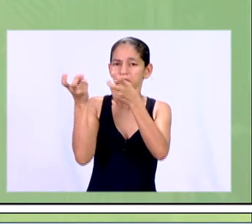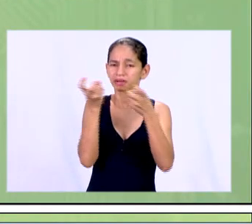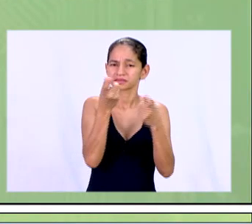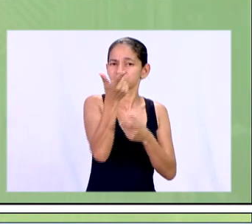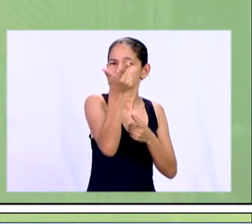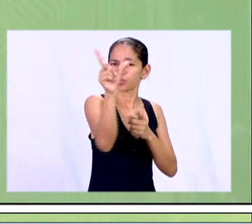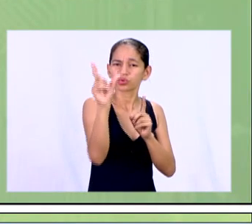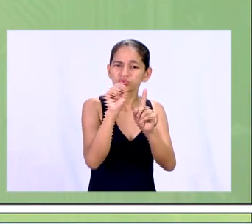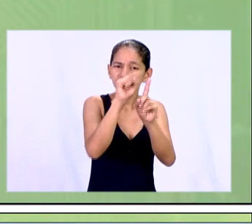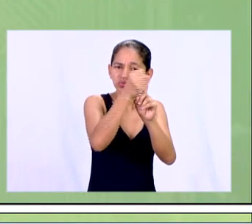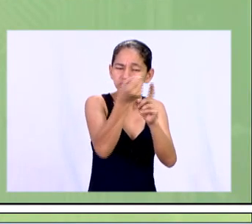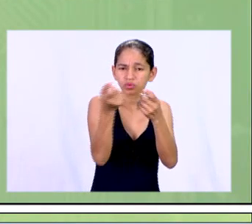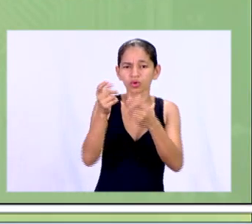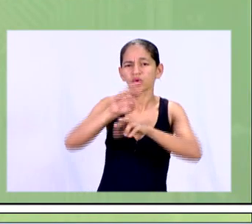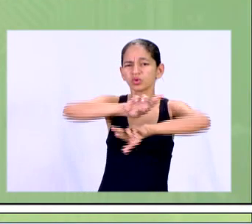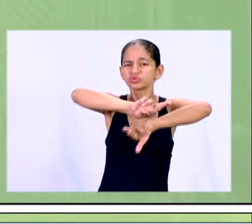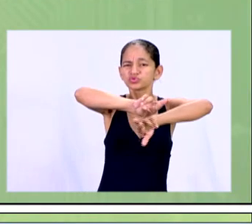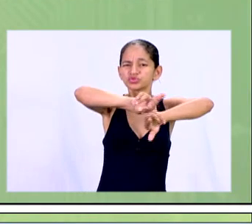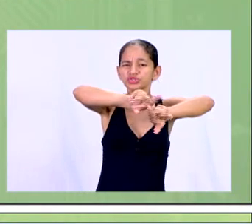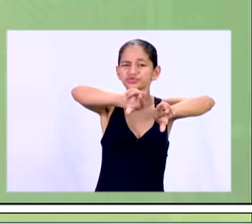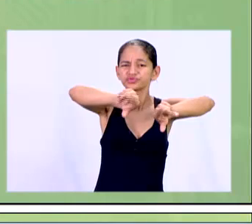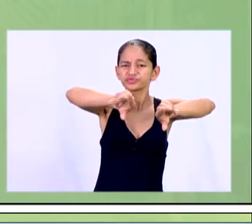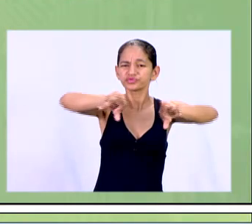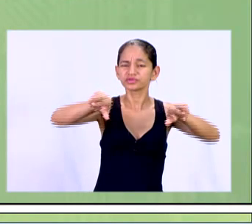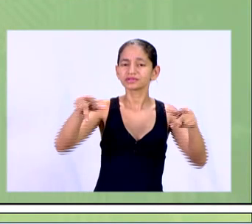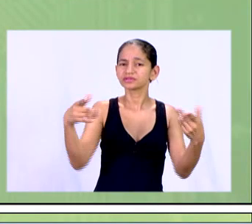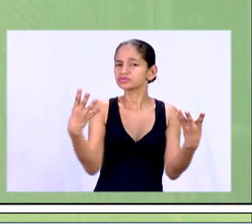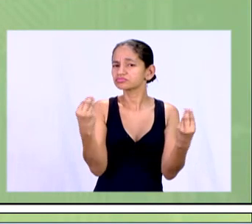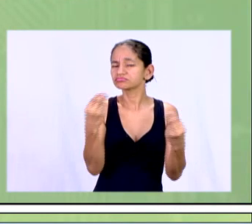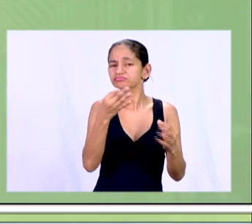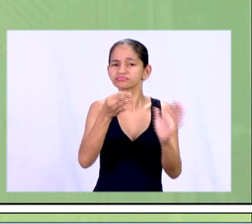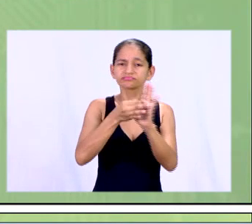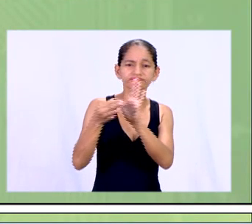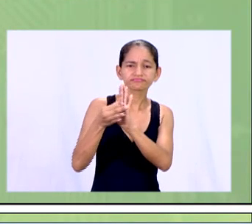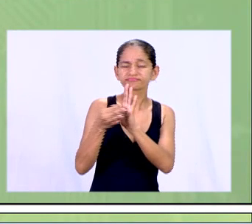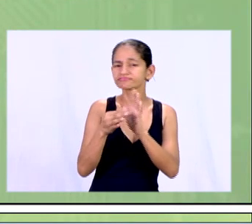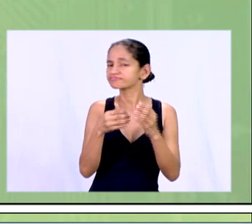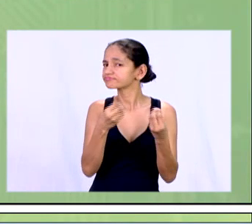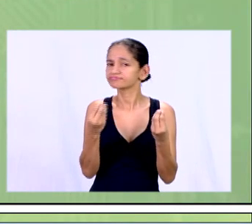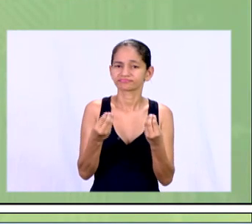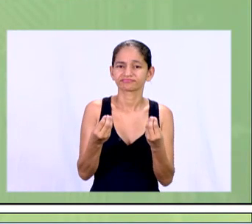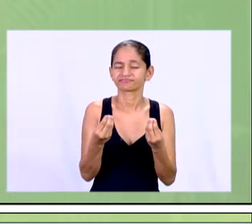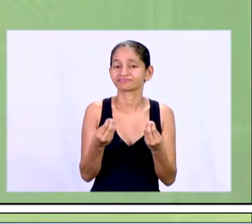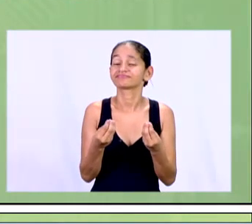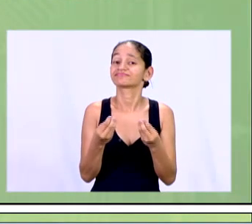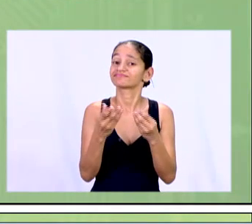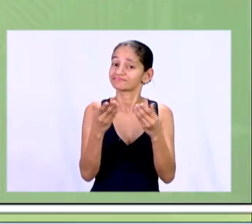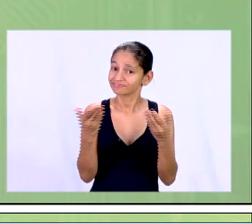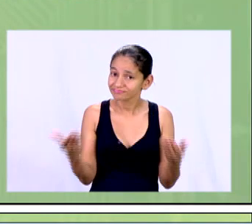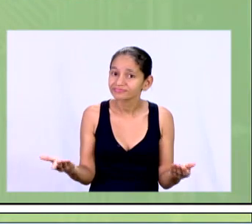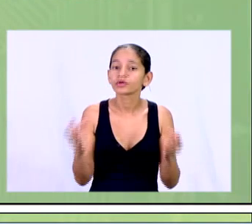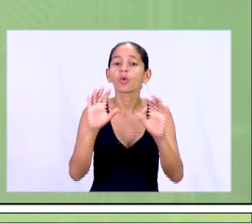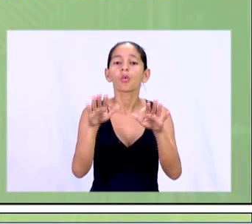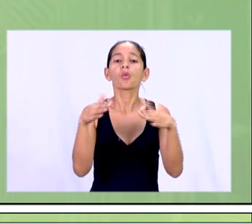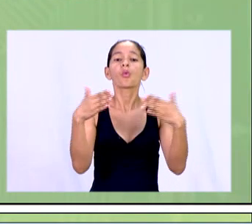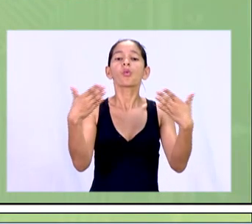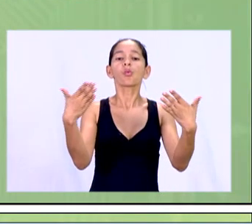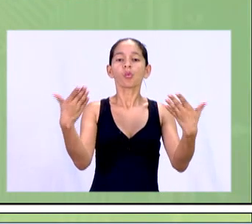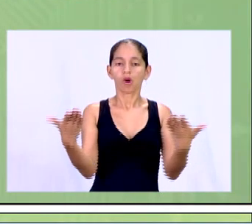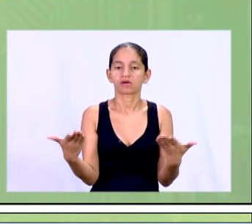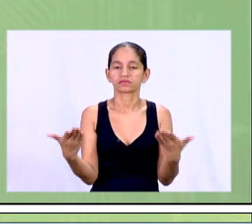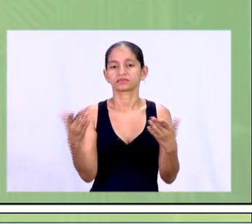outro, ou estes milhares de outros que existem no nosso país? Então, qual é o princípio dessa ética,